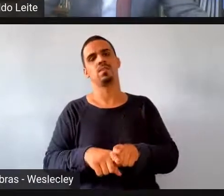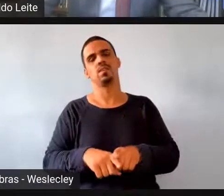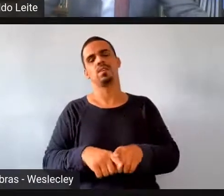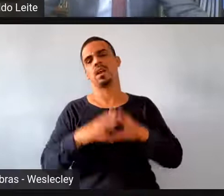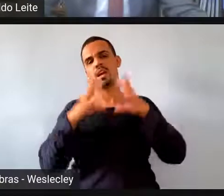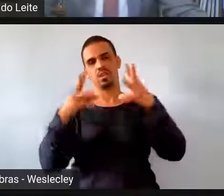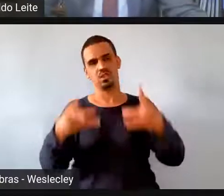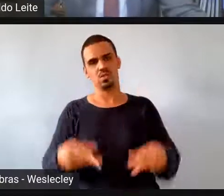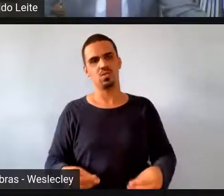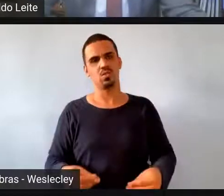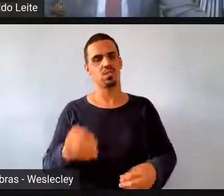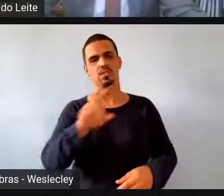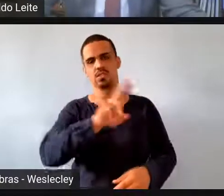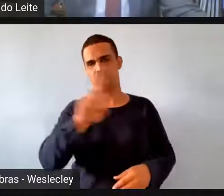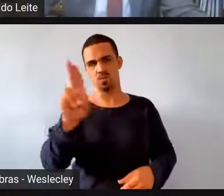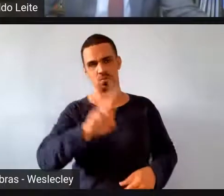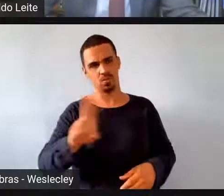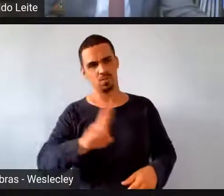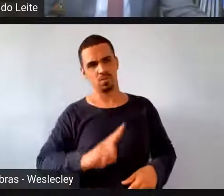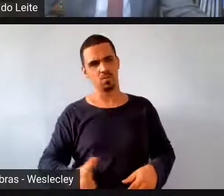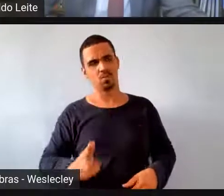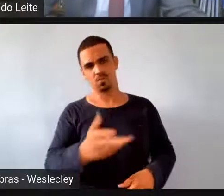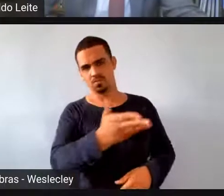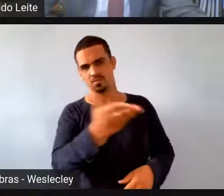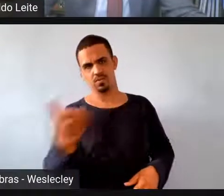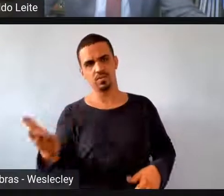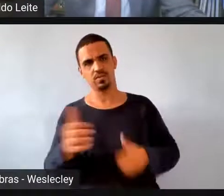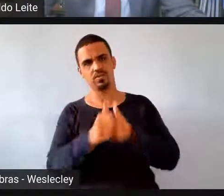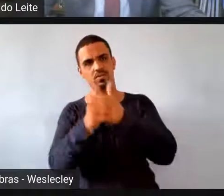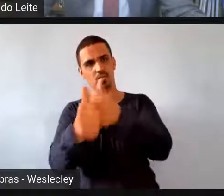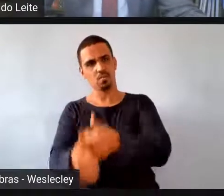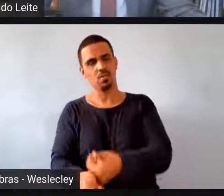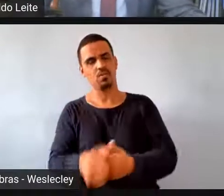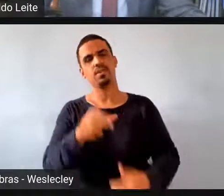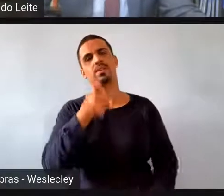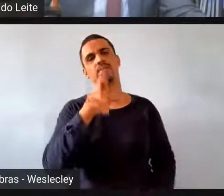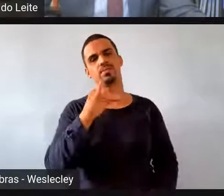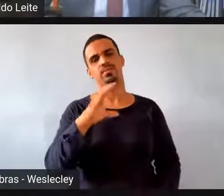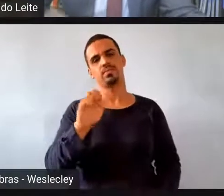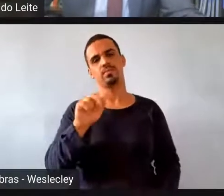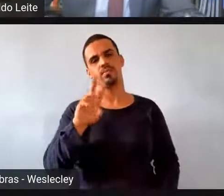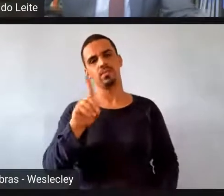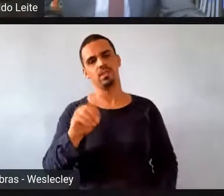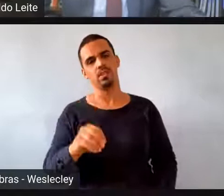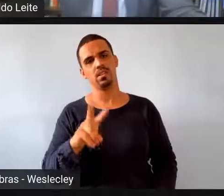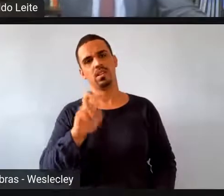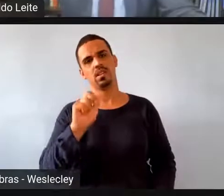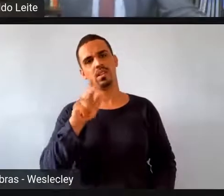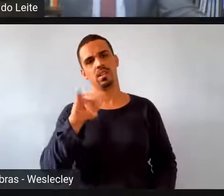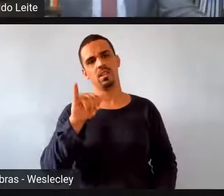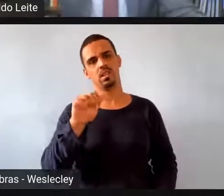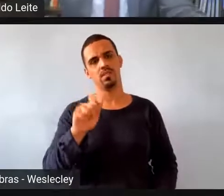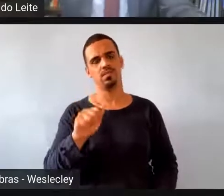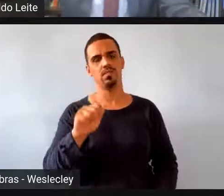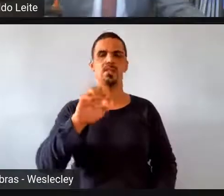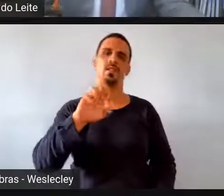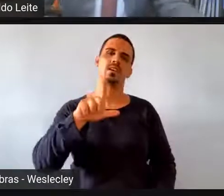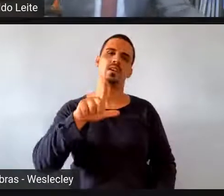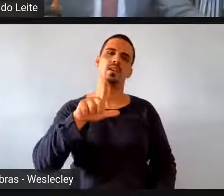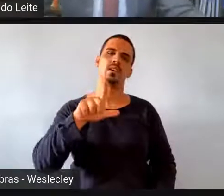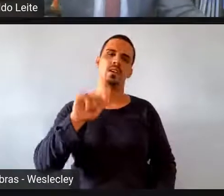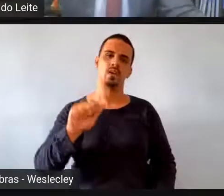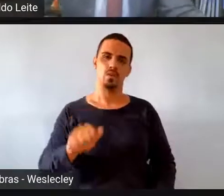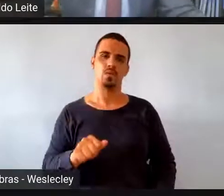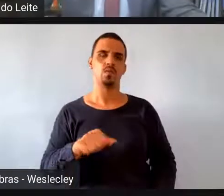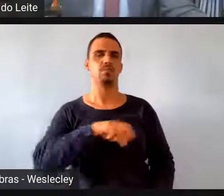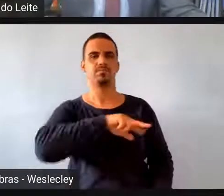Lucileia, ao Ricardo, à Tânia, ao Murilo Valim, a Élvia, né? Diversas pessoas